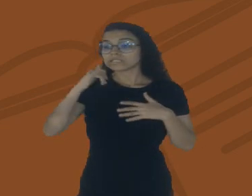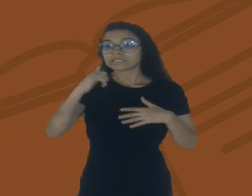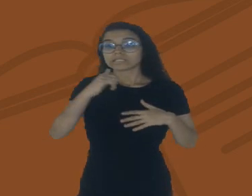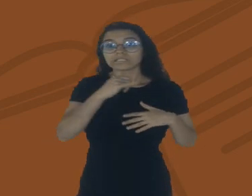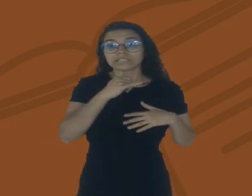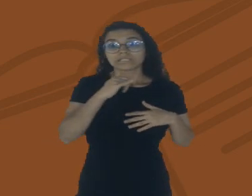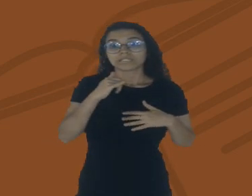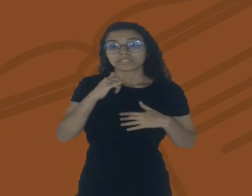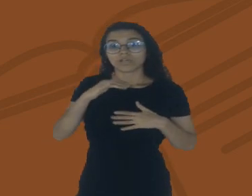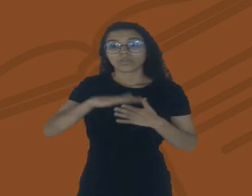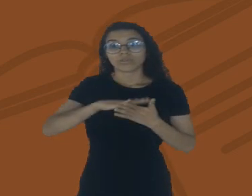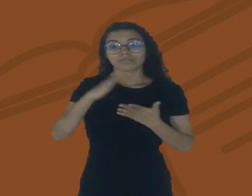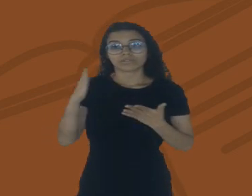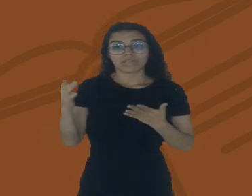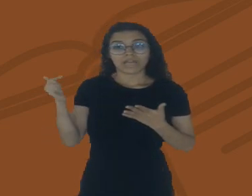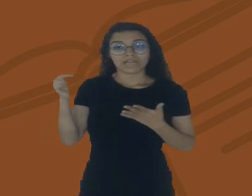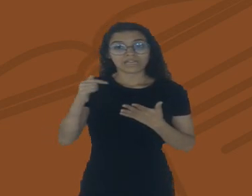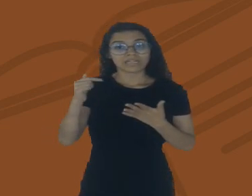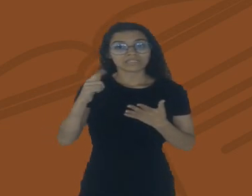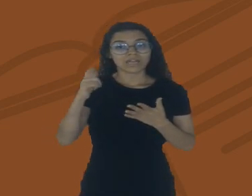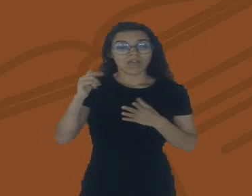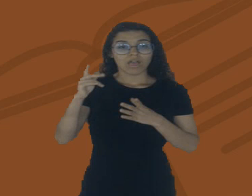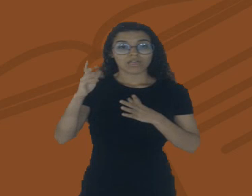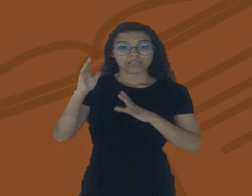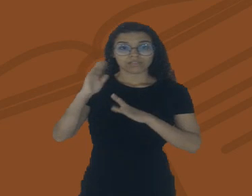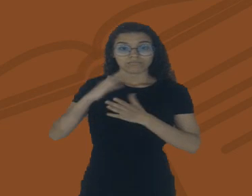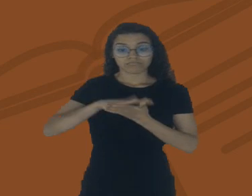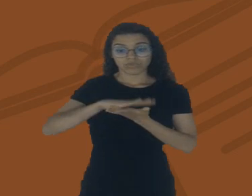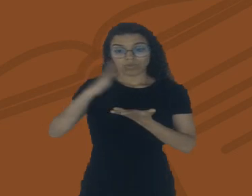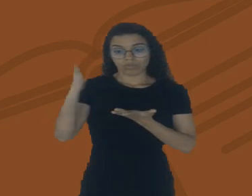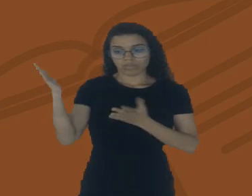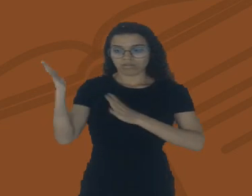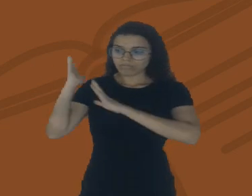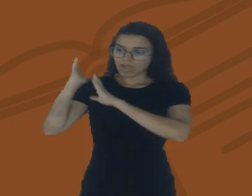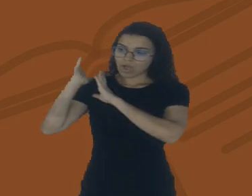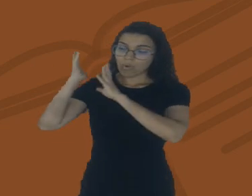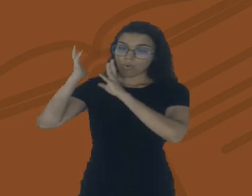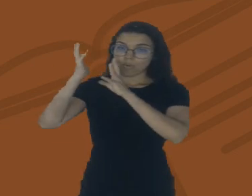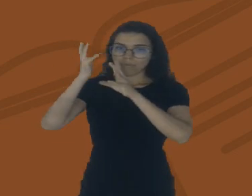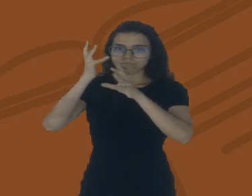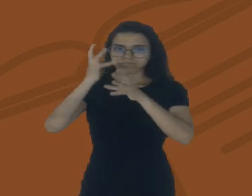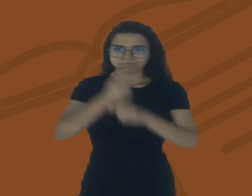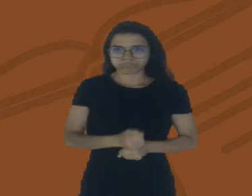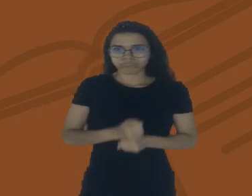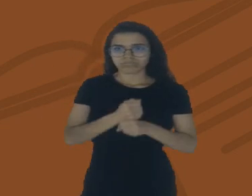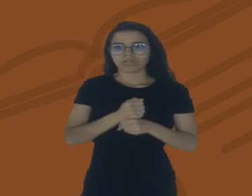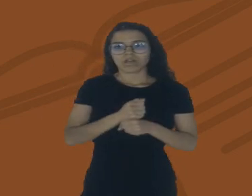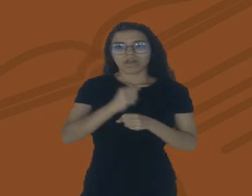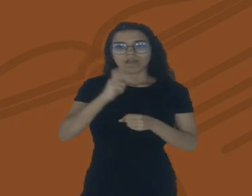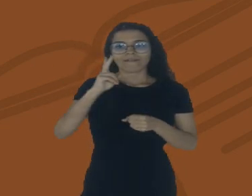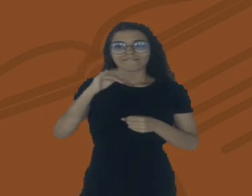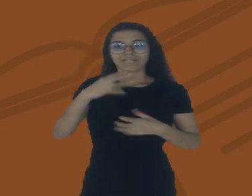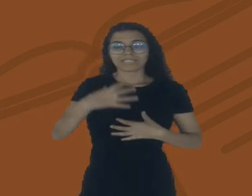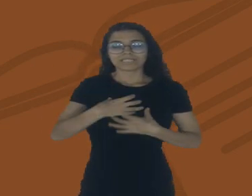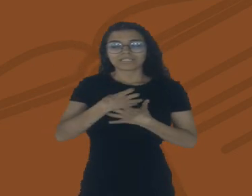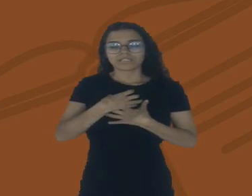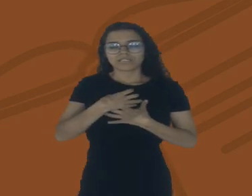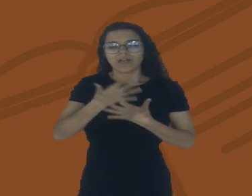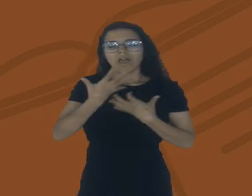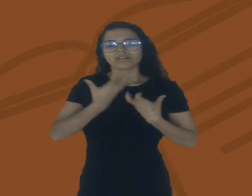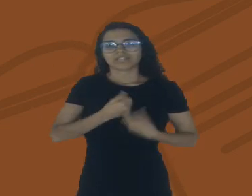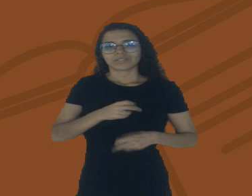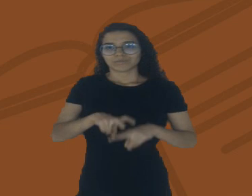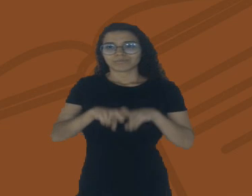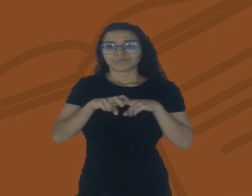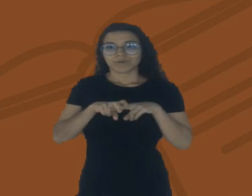de cansaço. Então vejam, a adenosina ela vai ser responsável para, dentro desse acúmulo, a gente fica cansado,